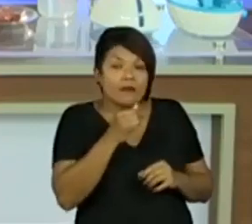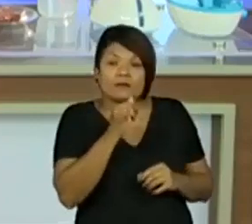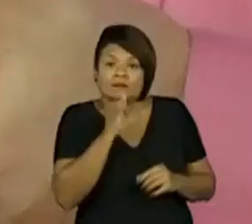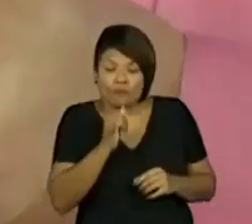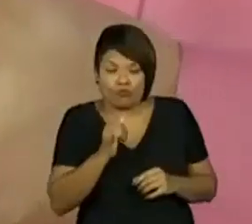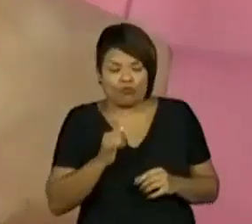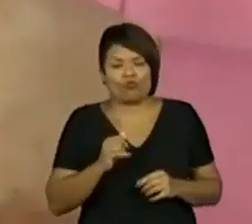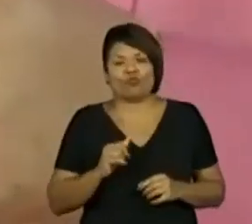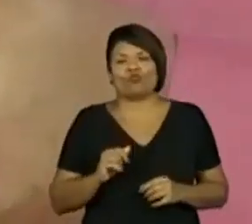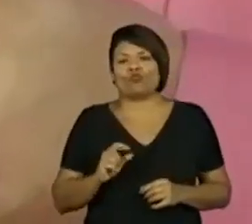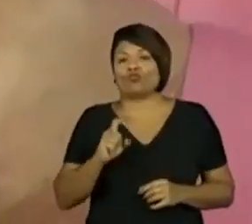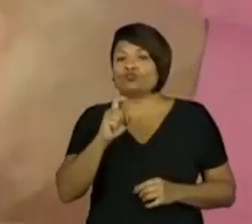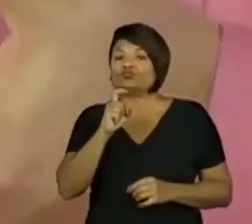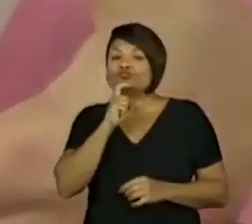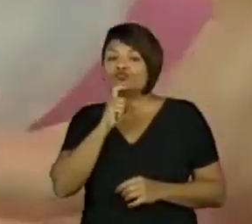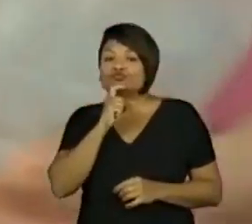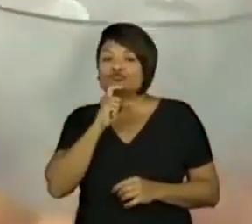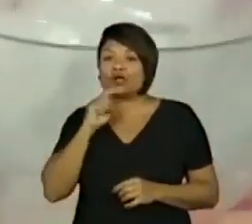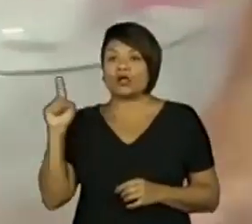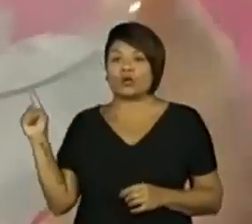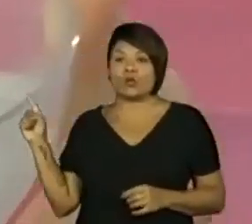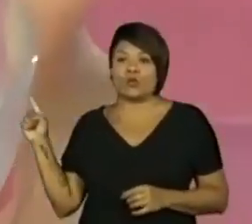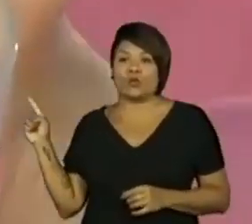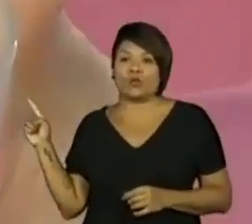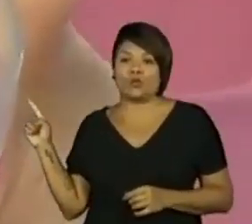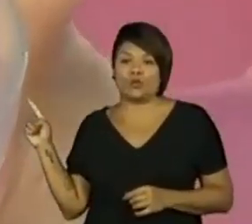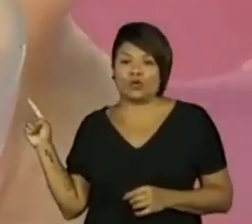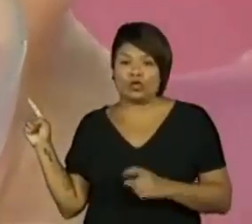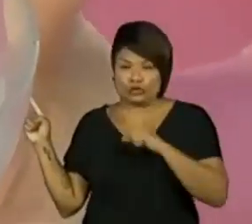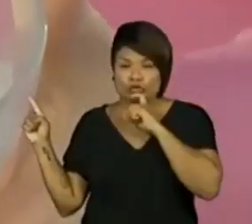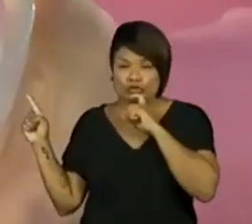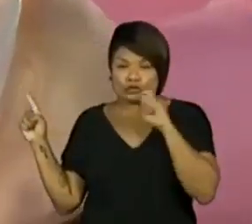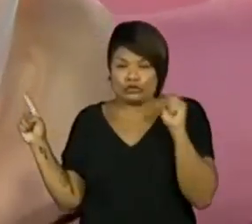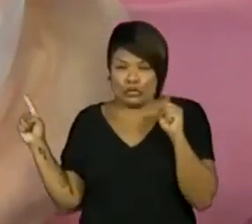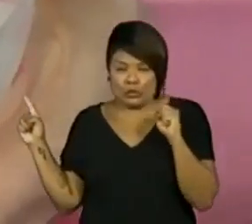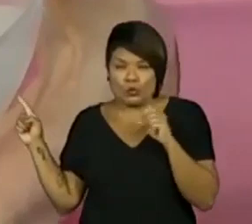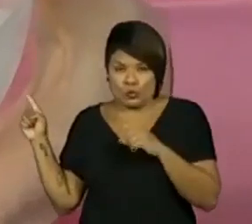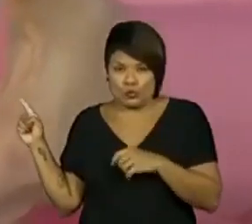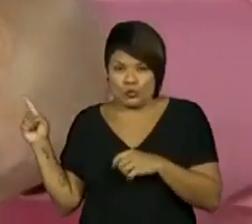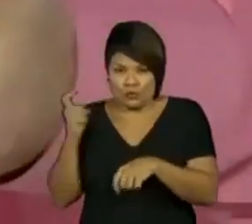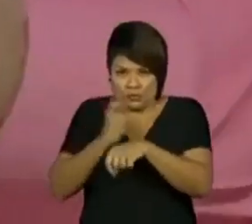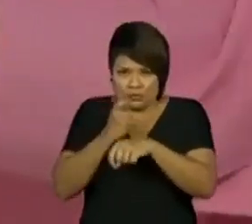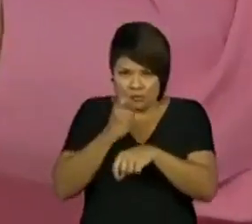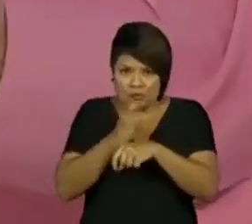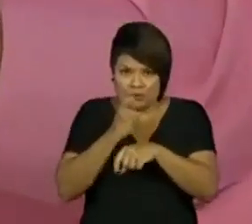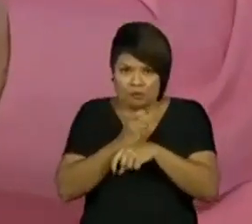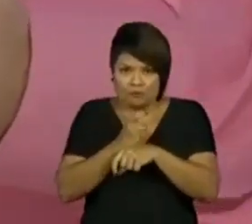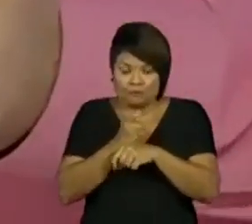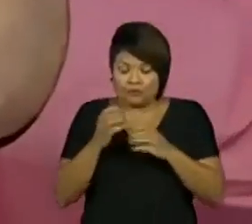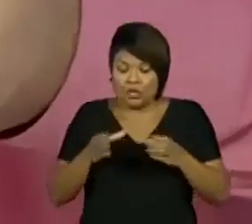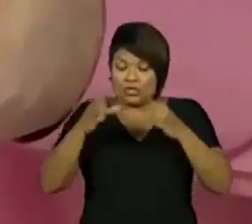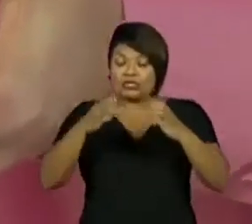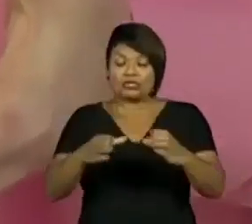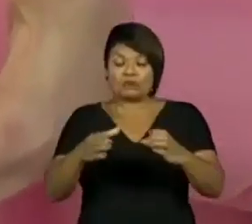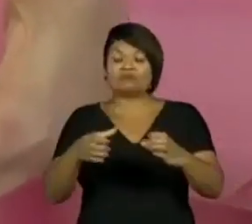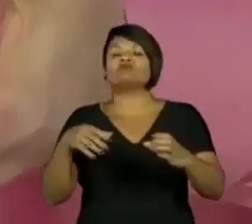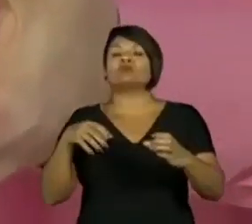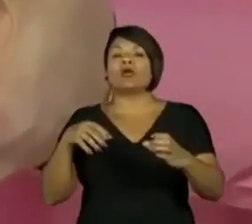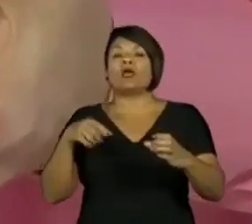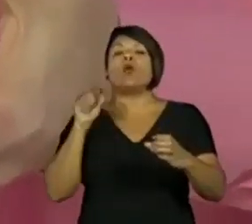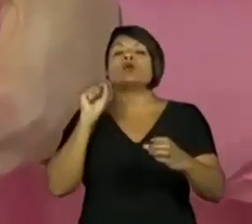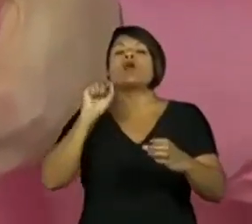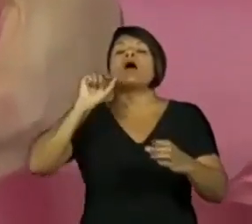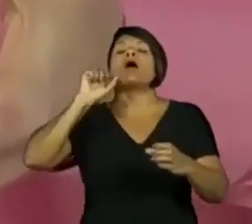neste ambiente, ele está sofrendo uma transformação. Ele está